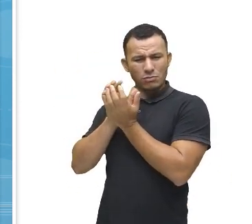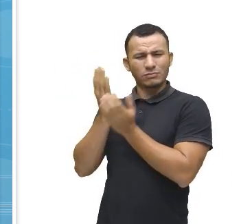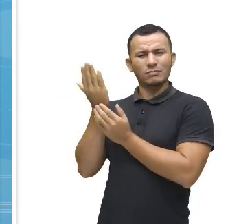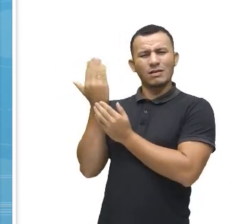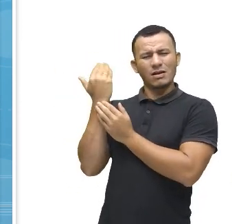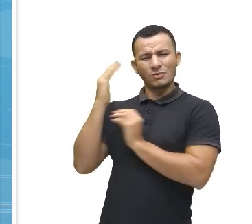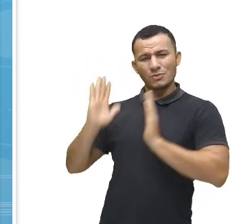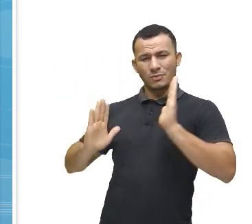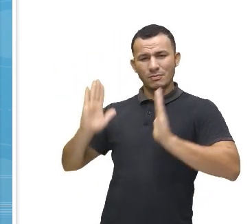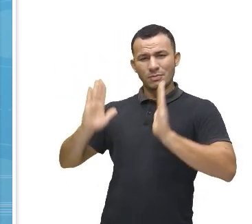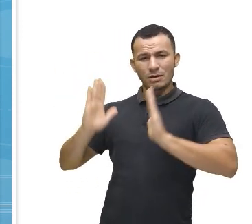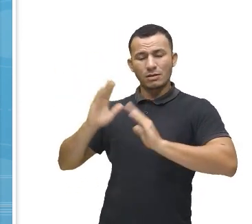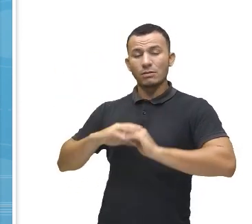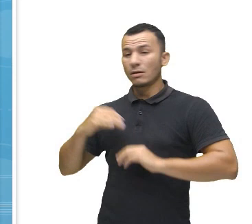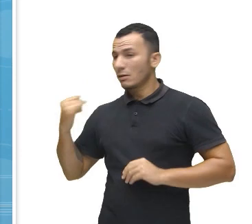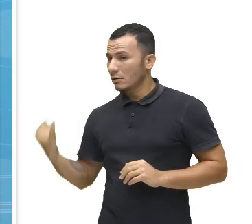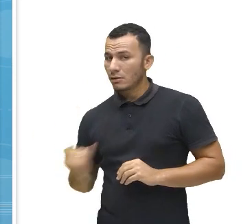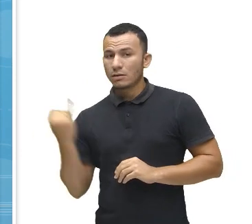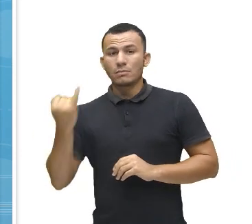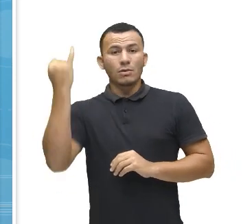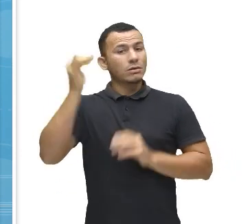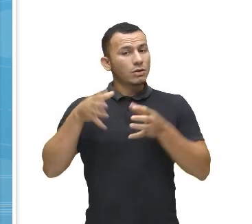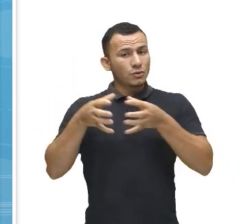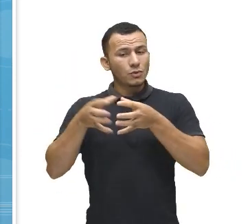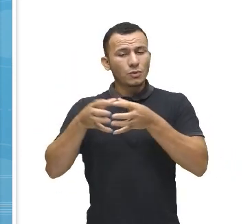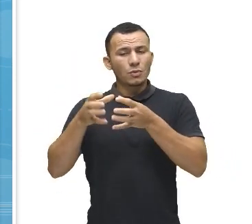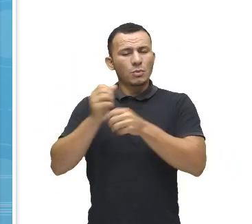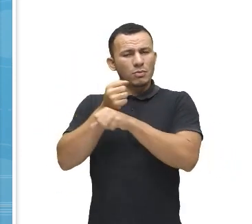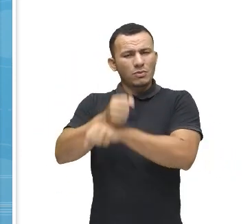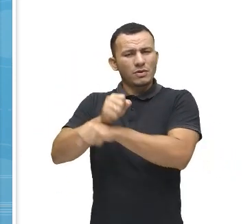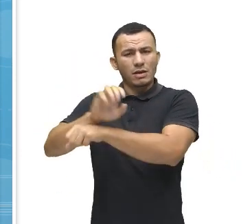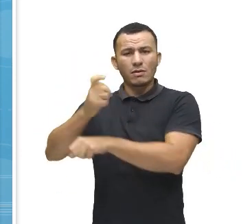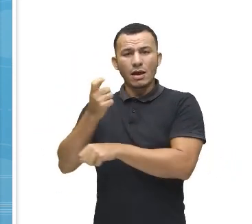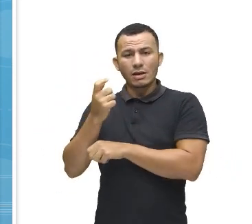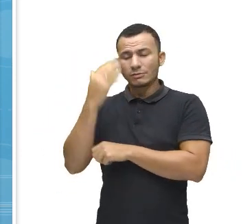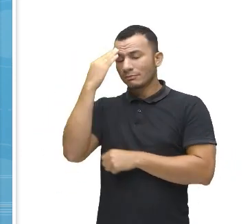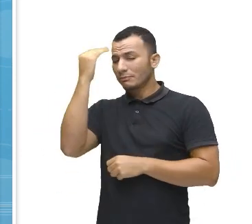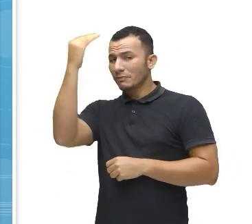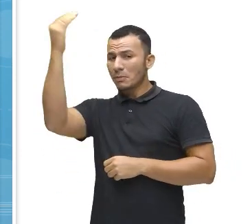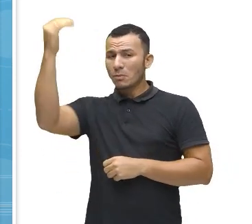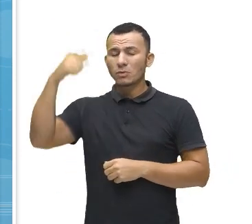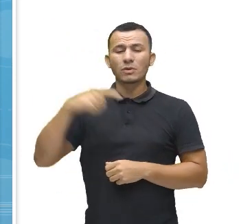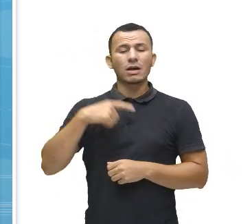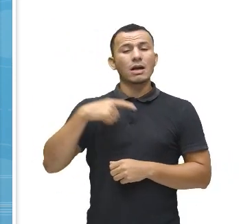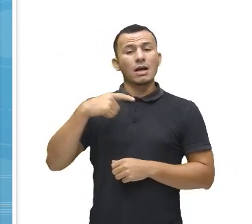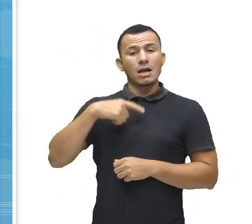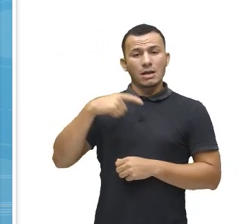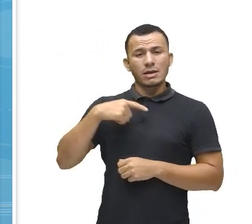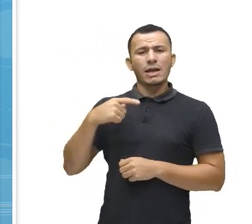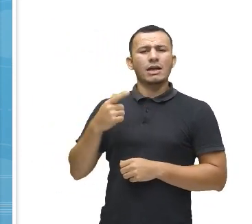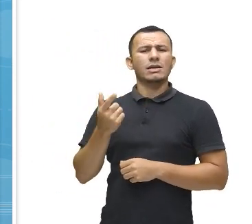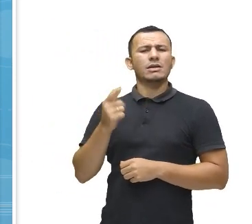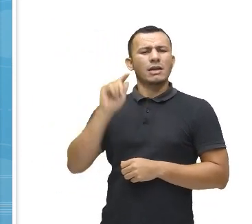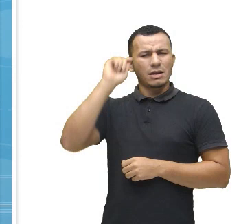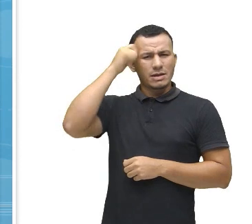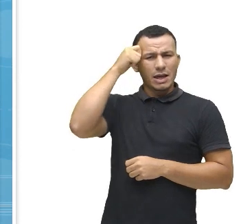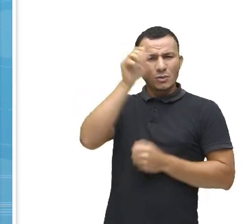mais importantes quilombos da história do Brasil. Eram formados por escravizados